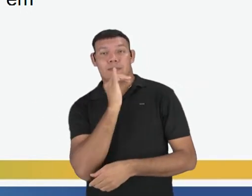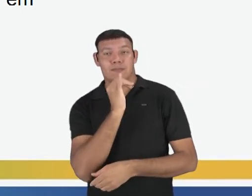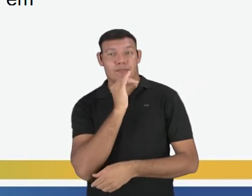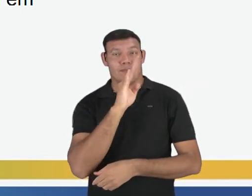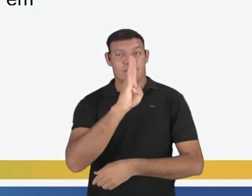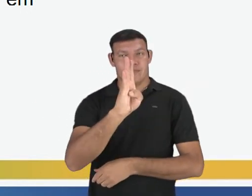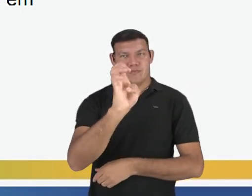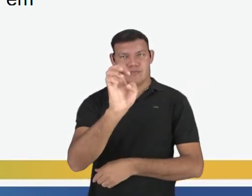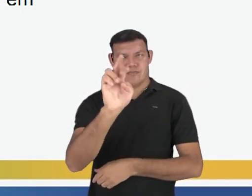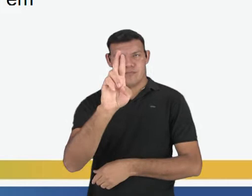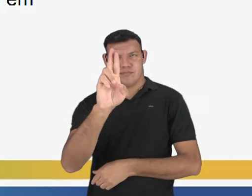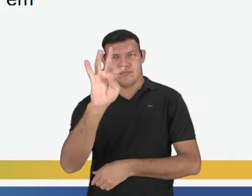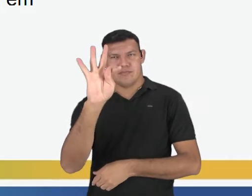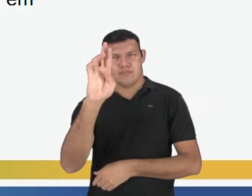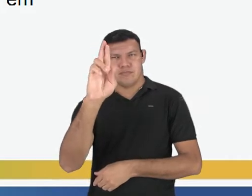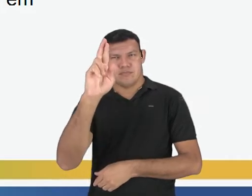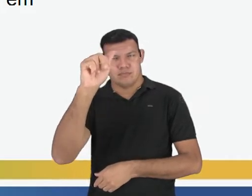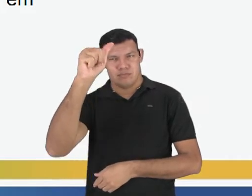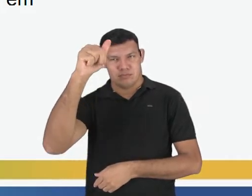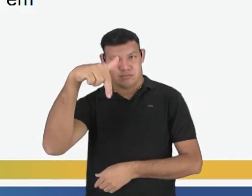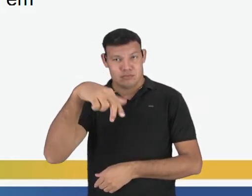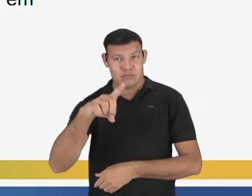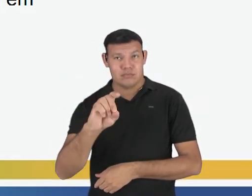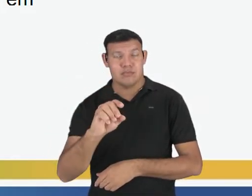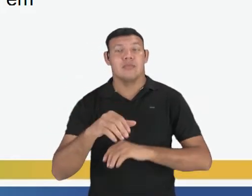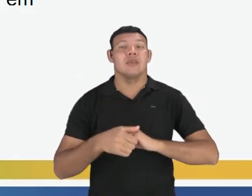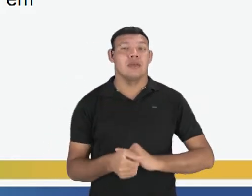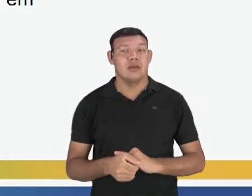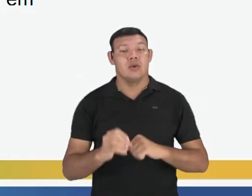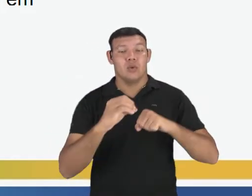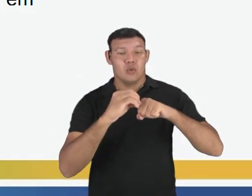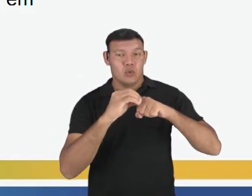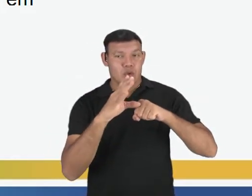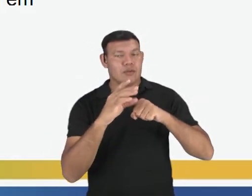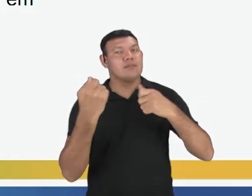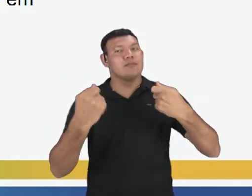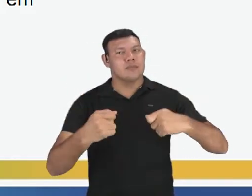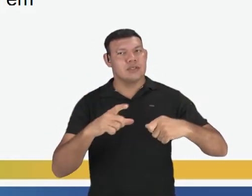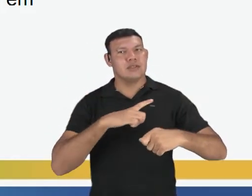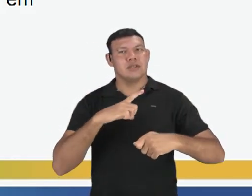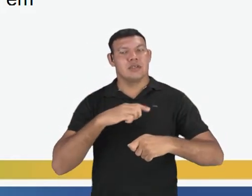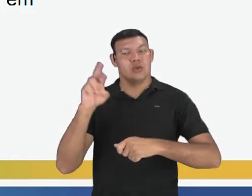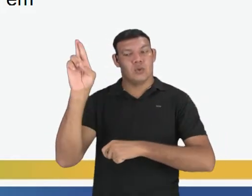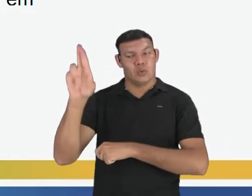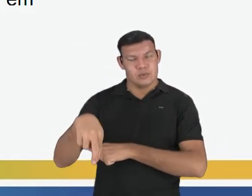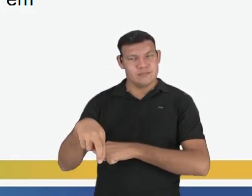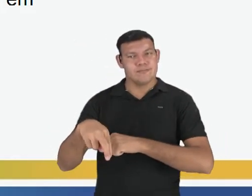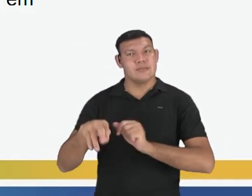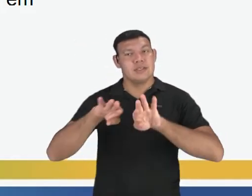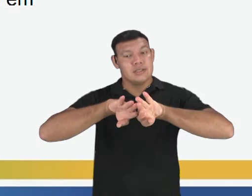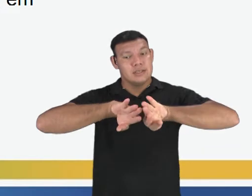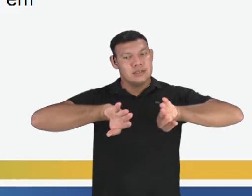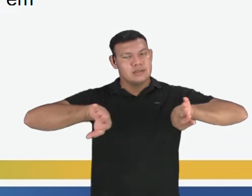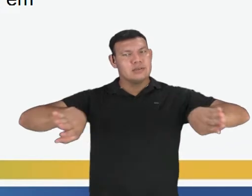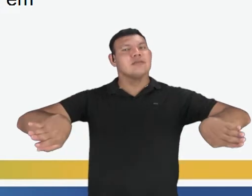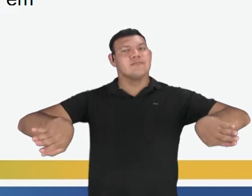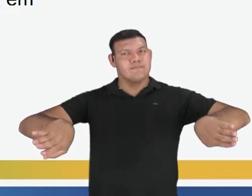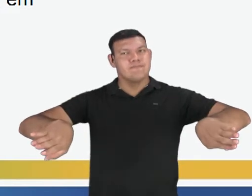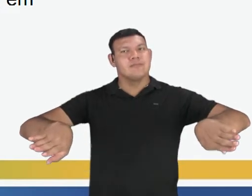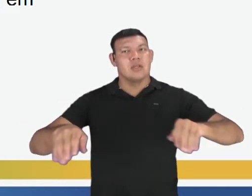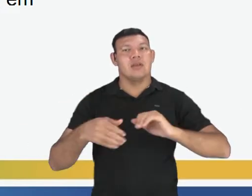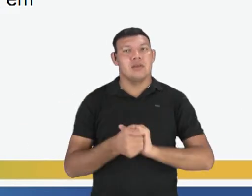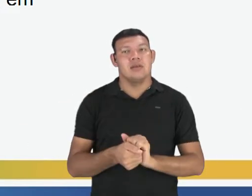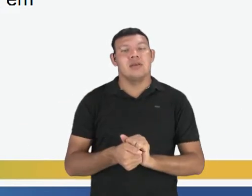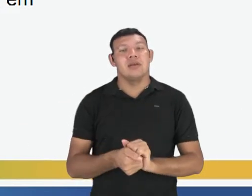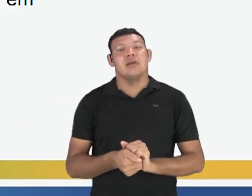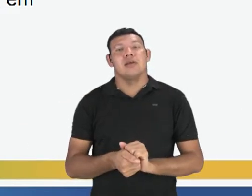nessa direção, né? O conhecimento ele precisa ser racional, lógico, longe de toda essa